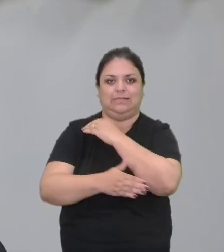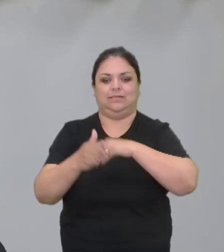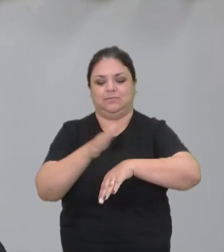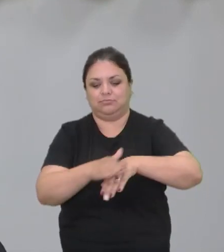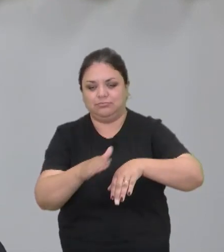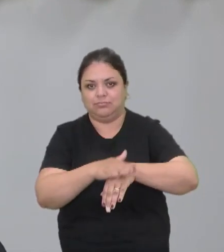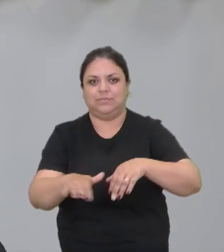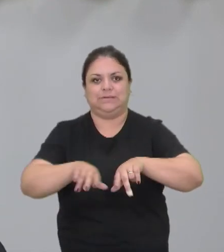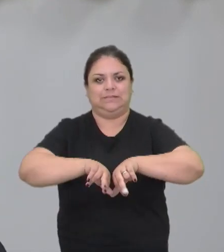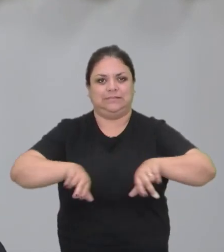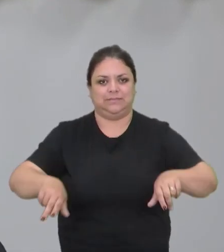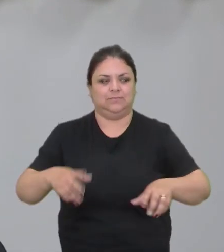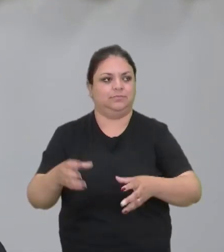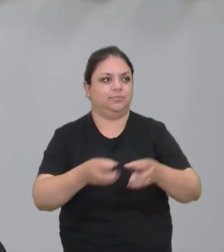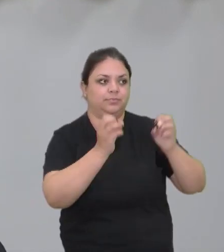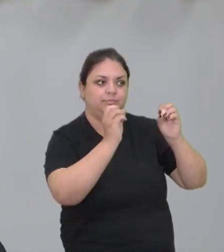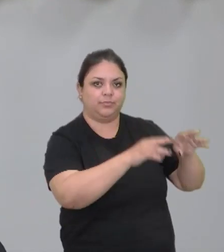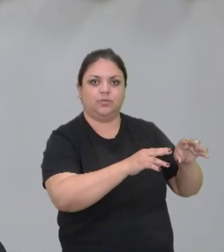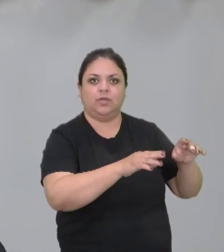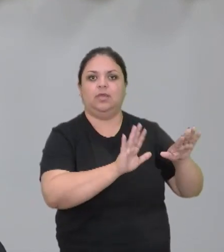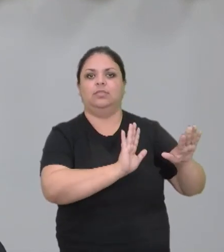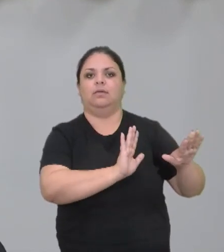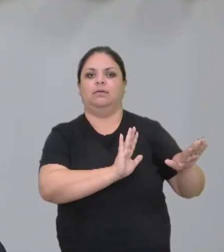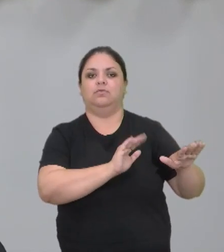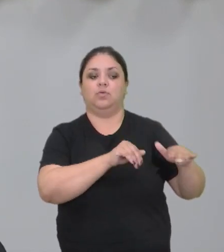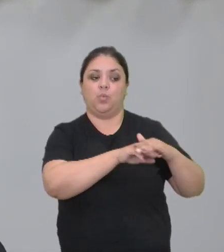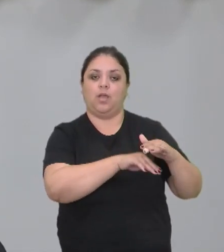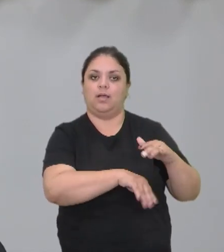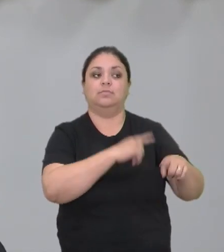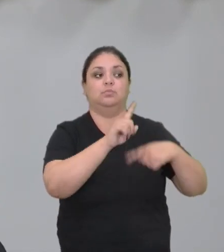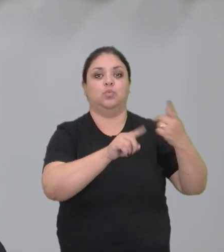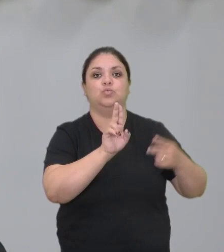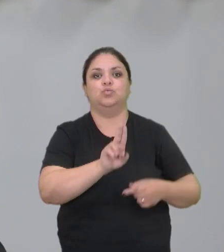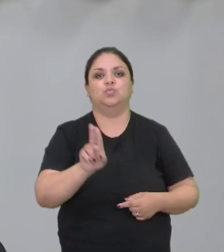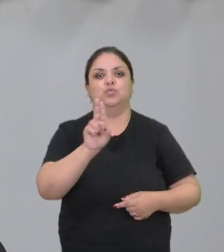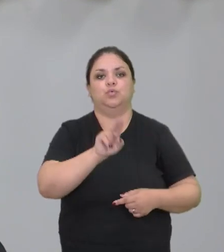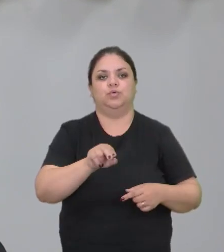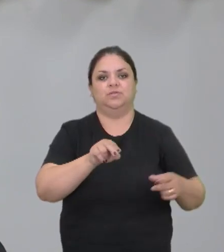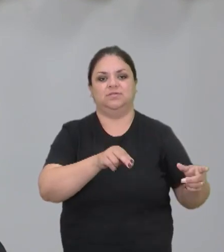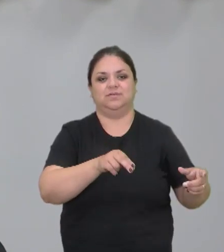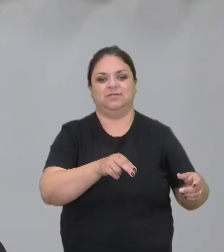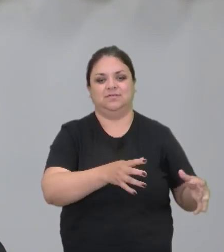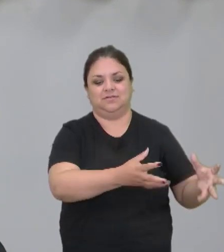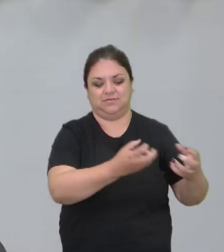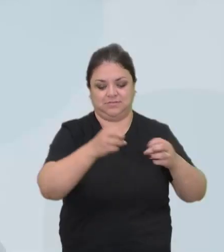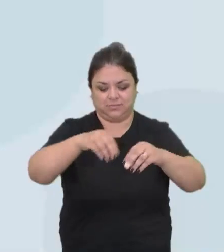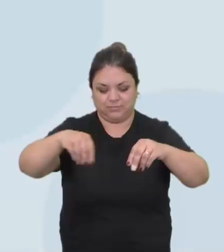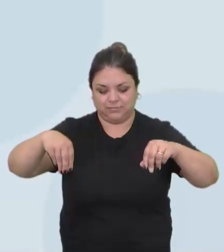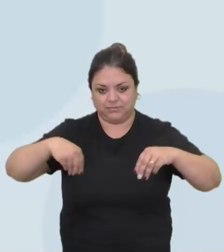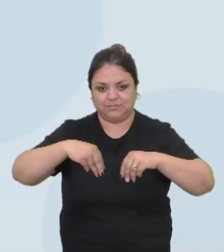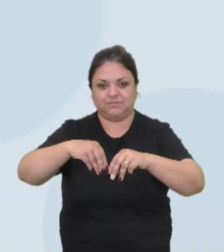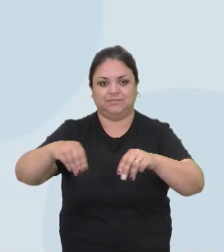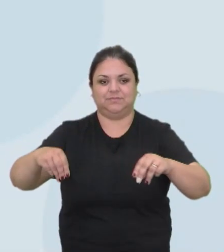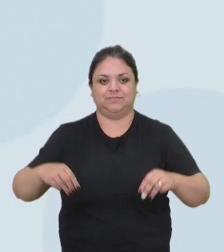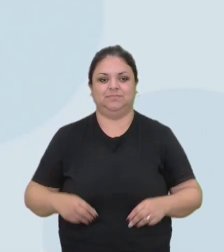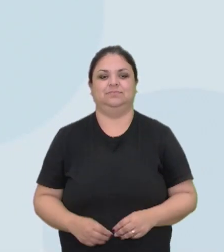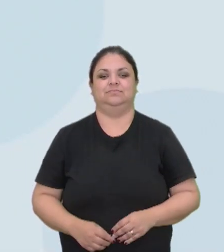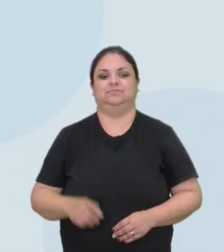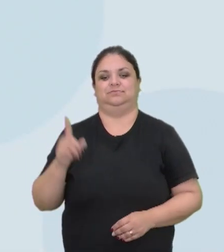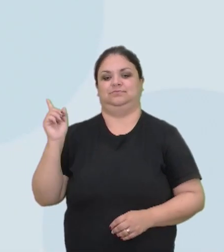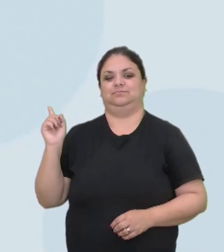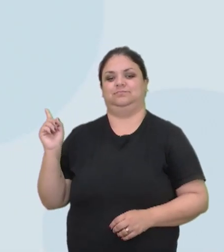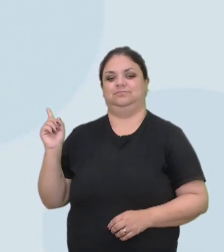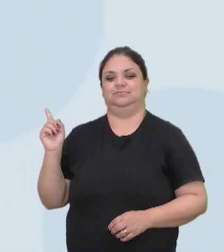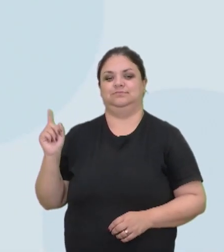e utilizá-los de uma forma mais adequada. Na compostagem, a gente vai apresentar aí, olha, e relembrar a definição de compostagem